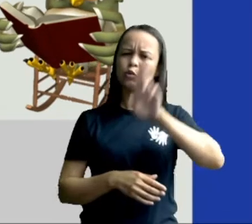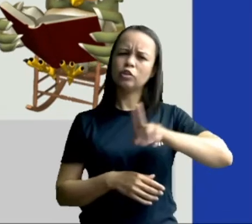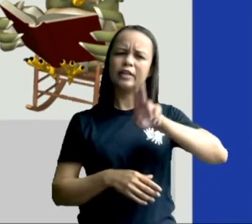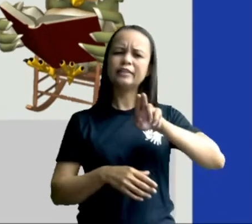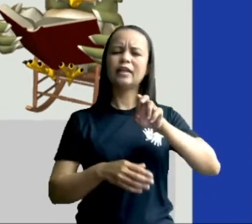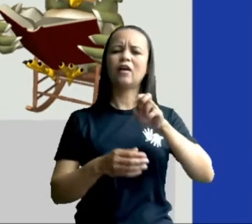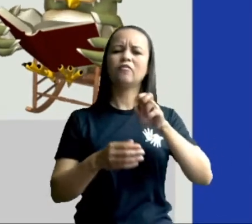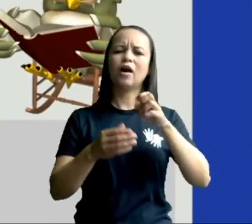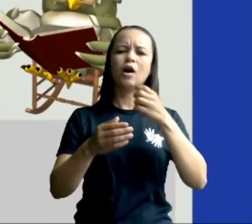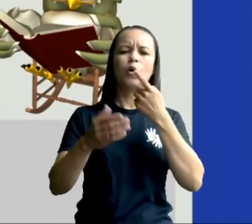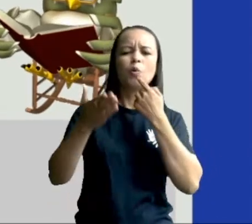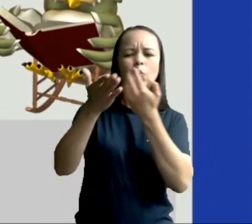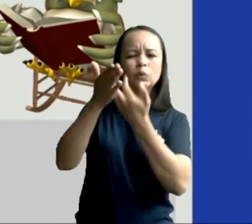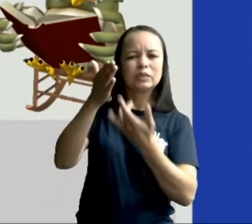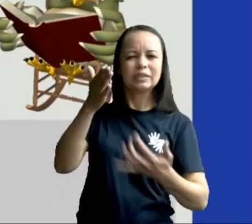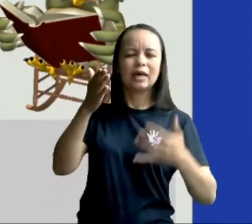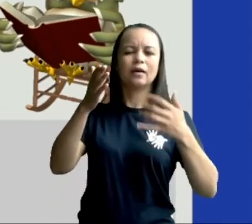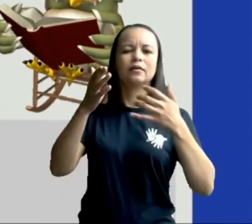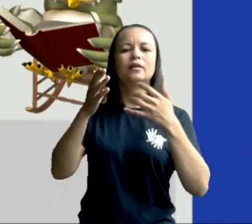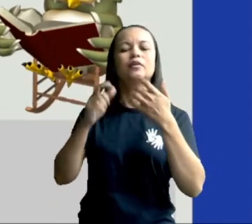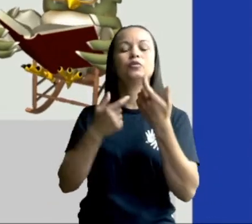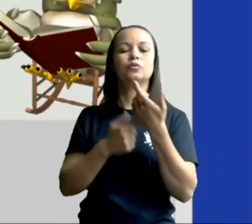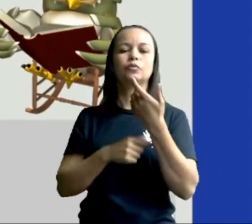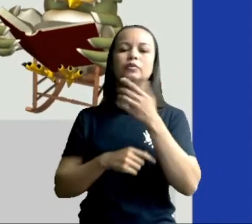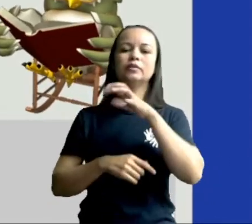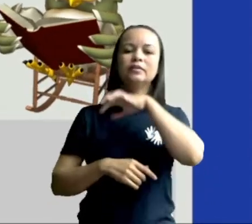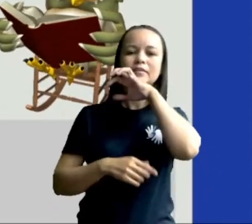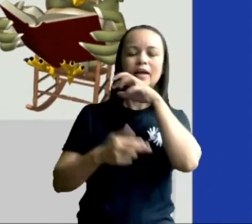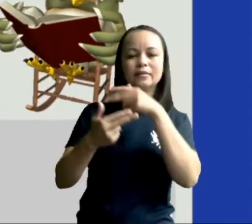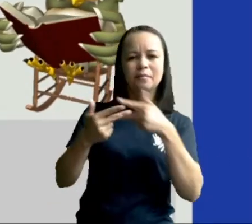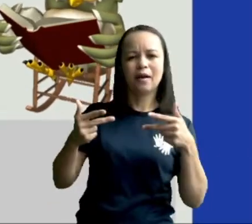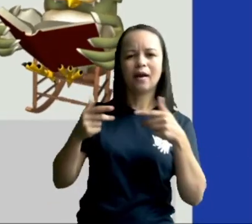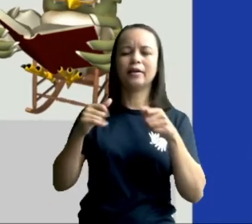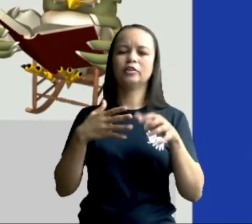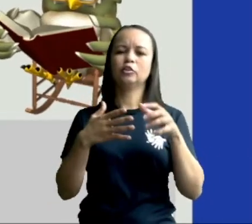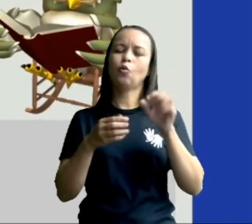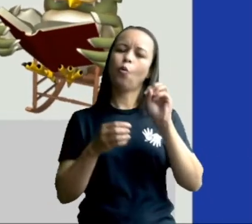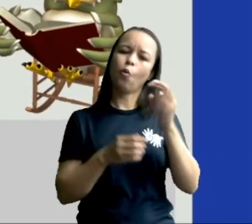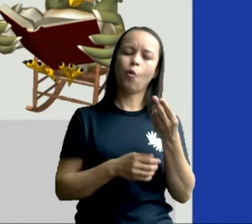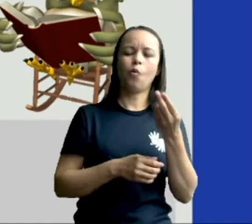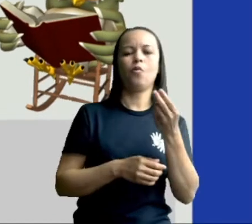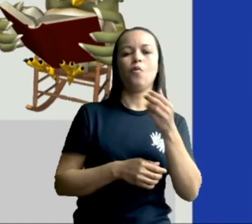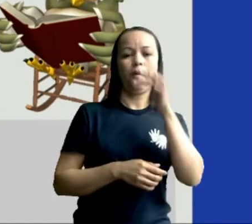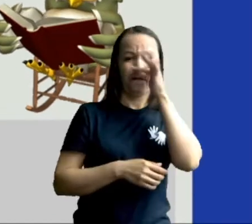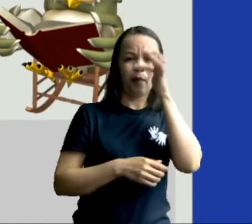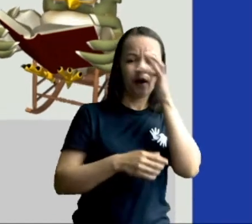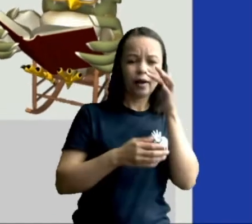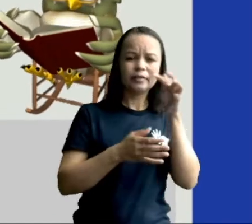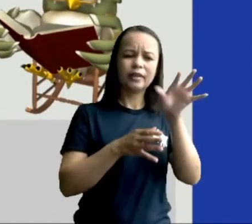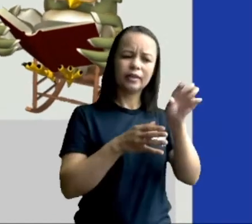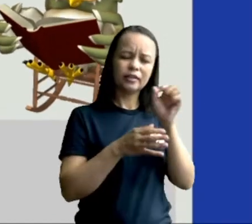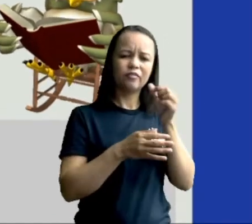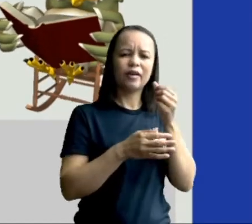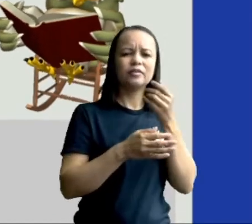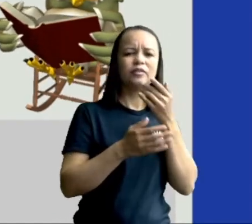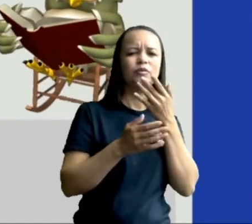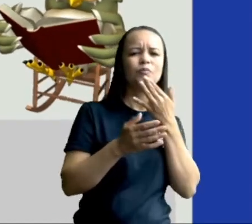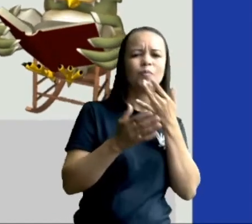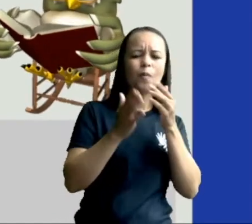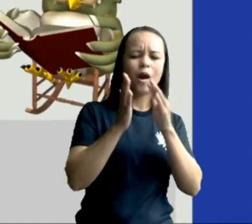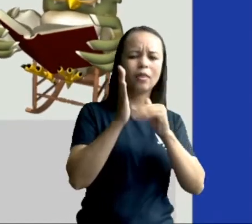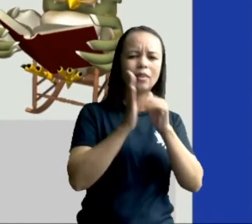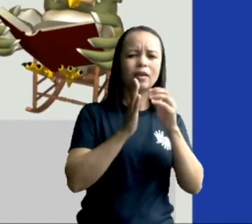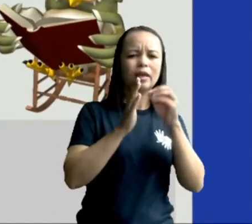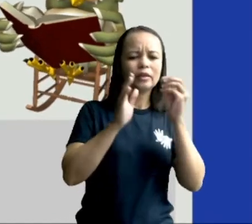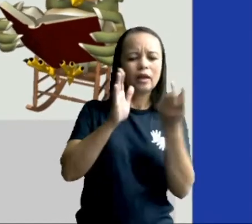animais ou alguma planta que tinha alguma cor específica e faziam os desenhos, refletindo, né, o